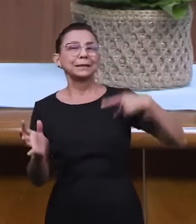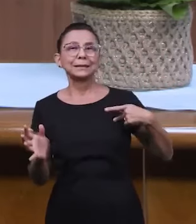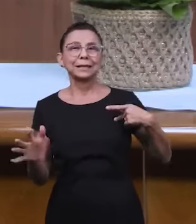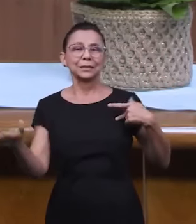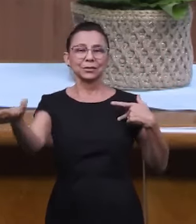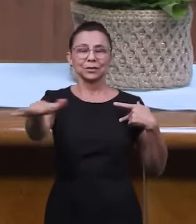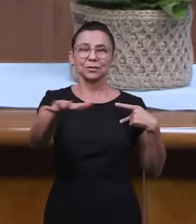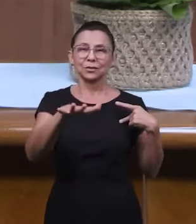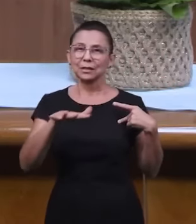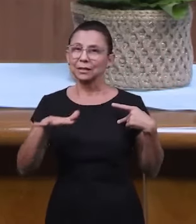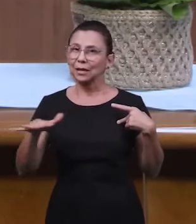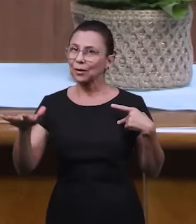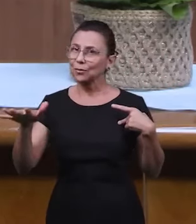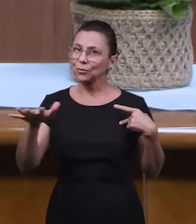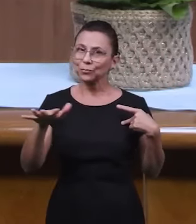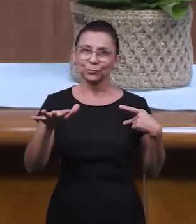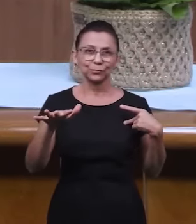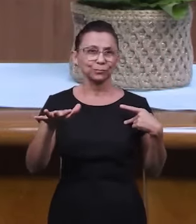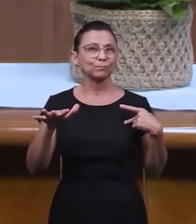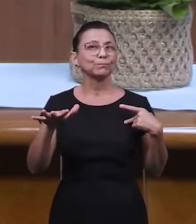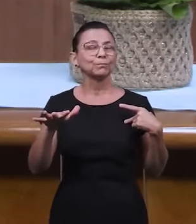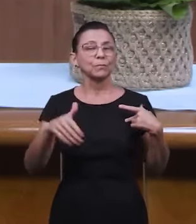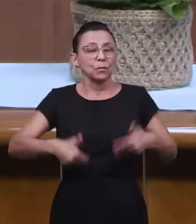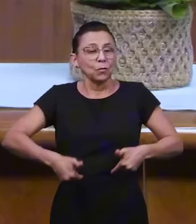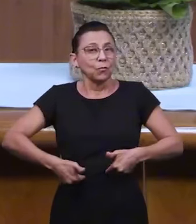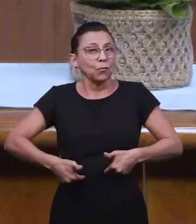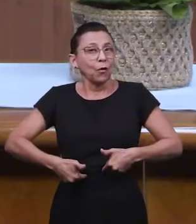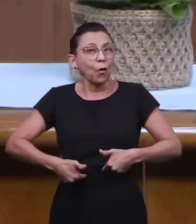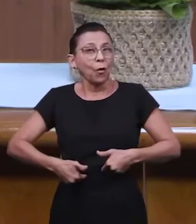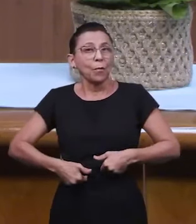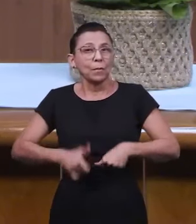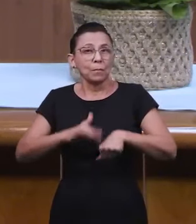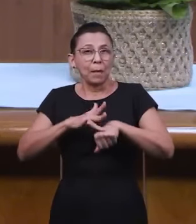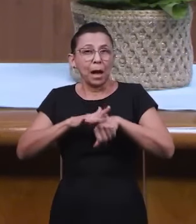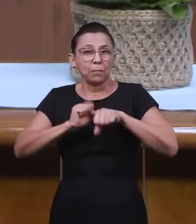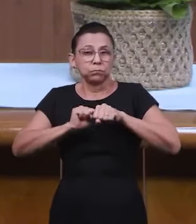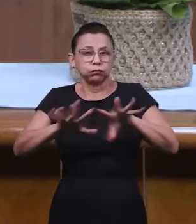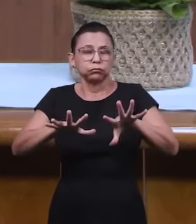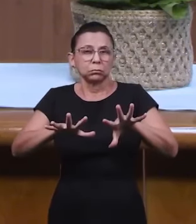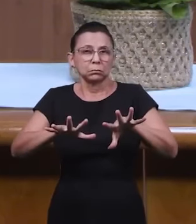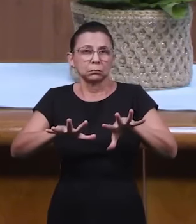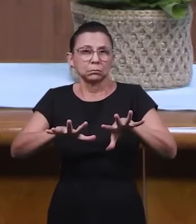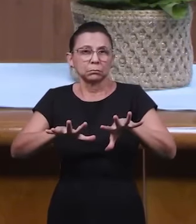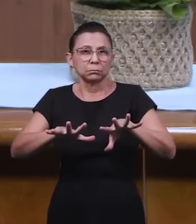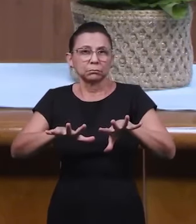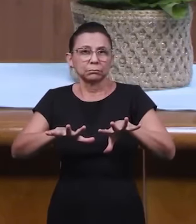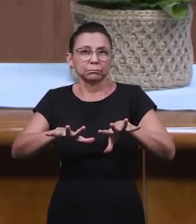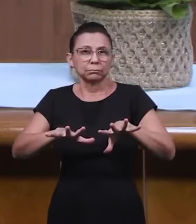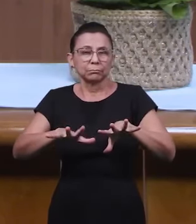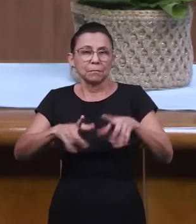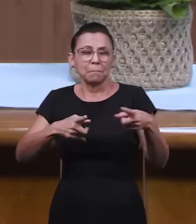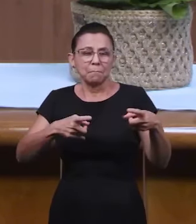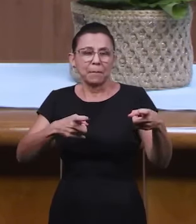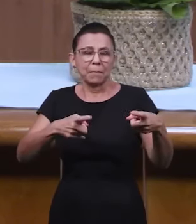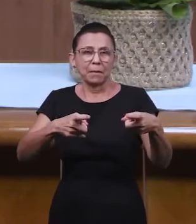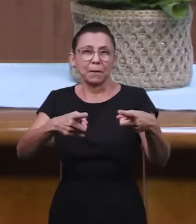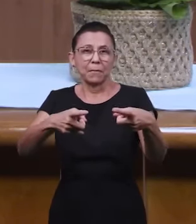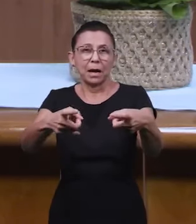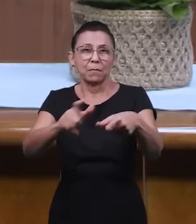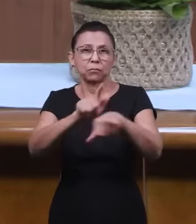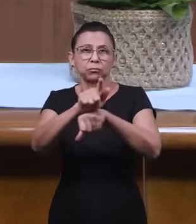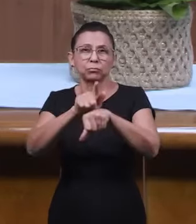humanidade em geral. Ele nos fala a respeito de fomes, de pestes e